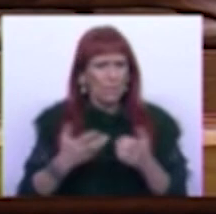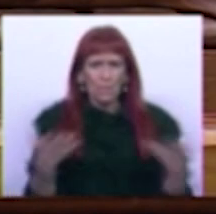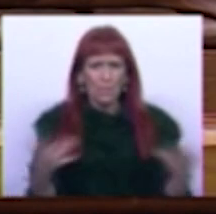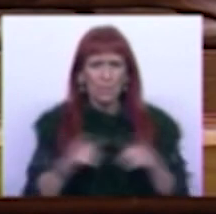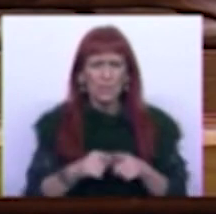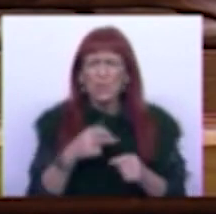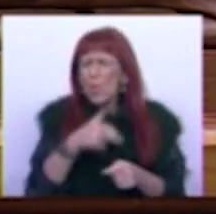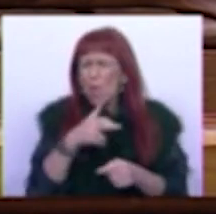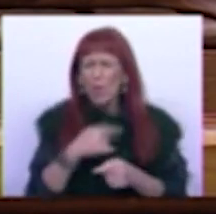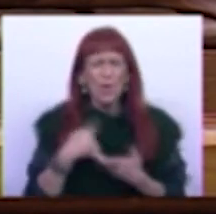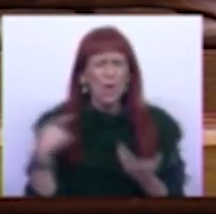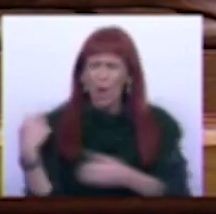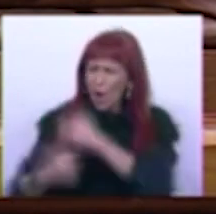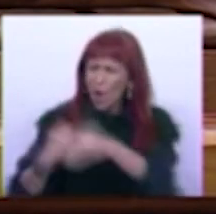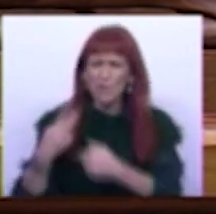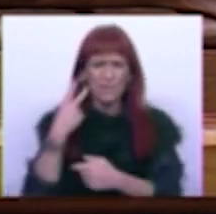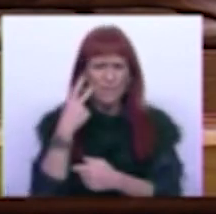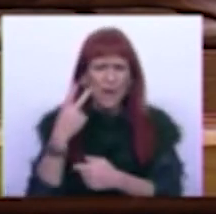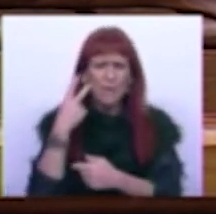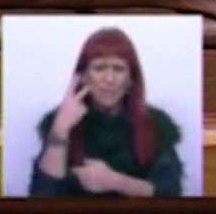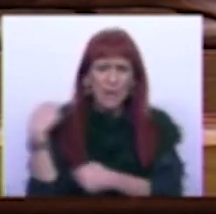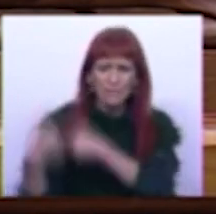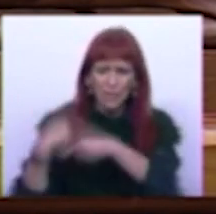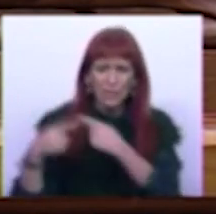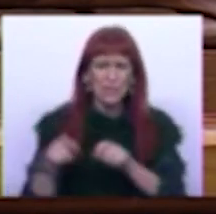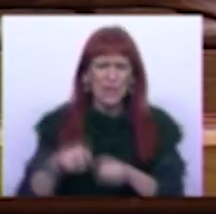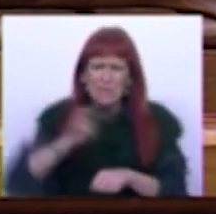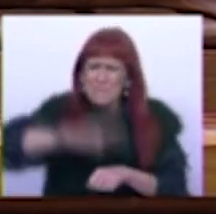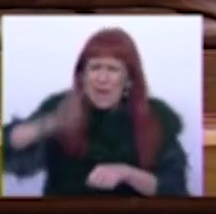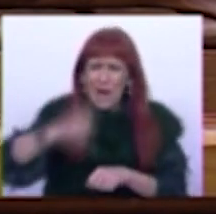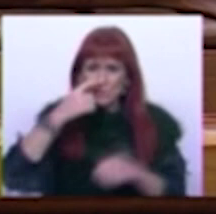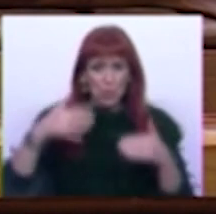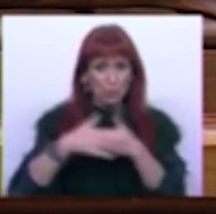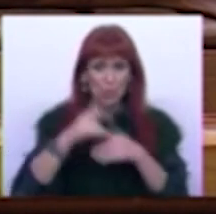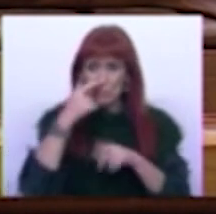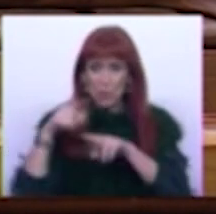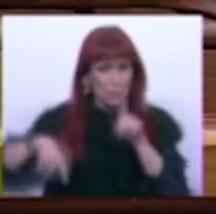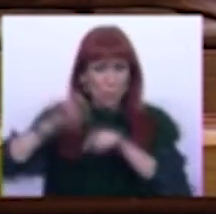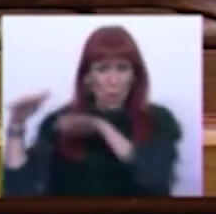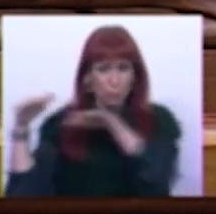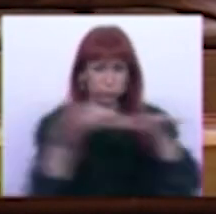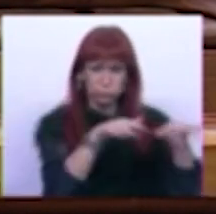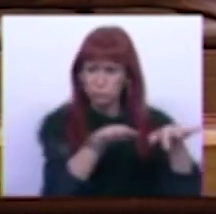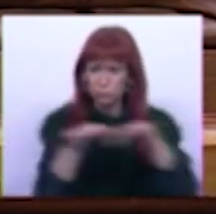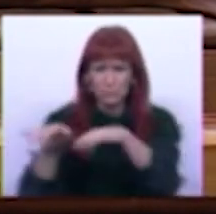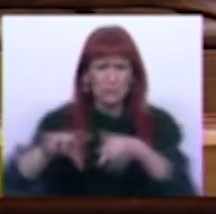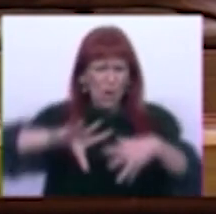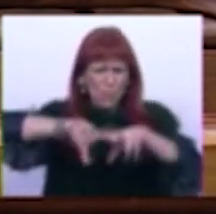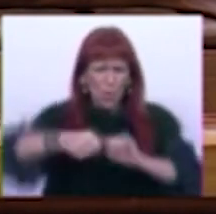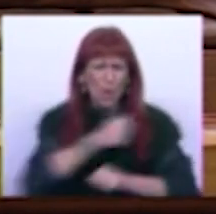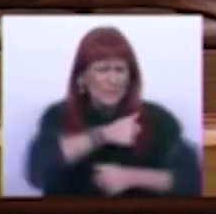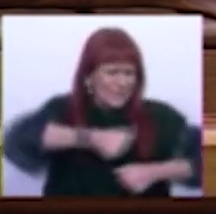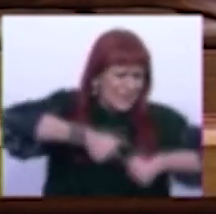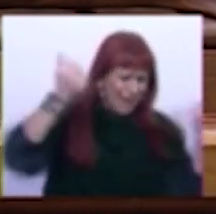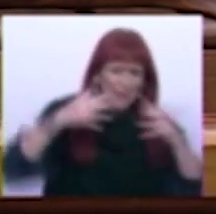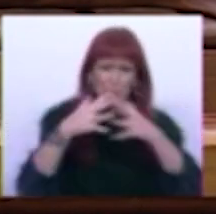de horrores a que temos vindo a assistir, com milhares de mortos e deslocados, com destruição massiva de cidades